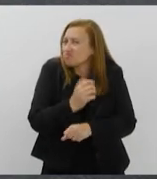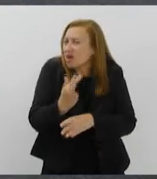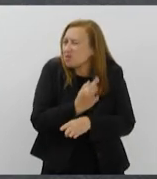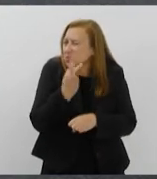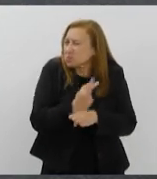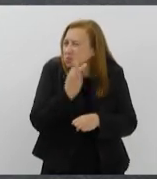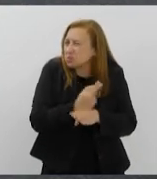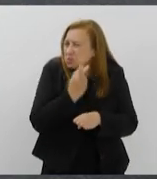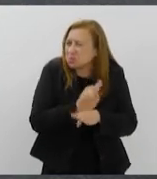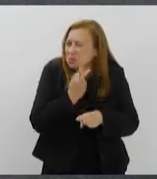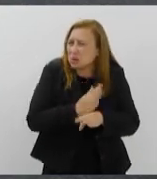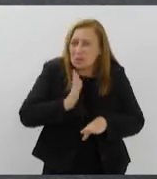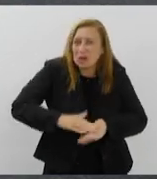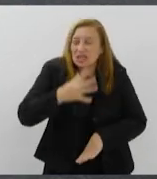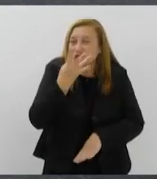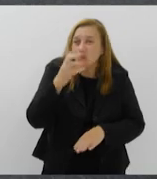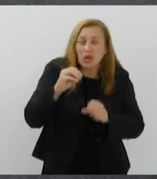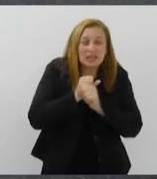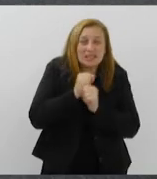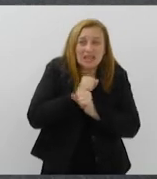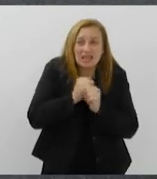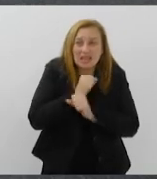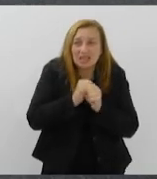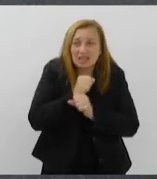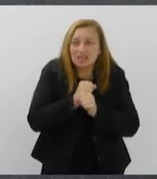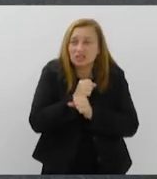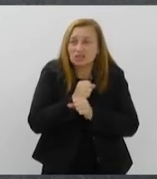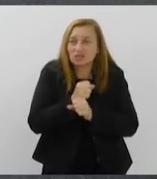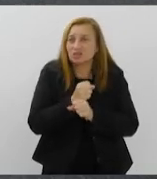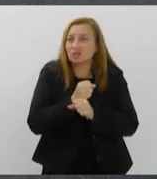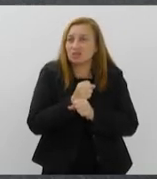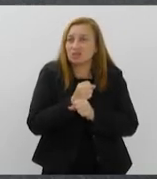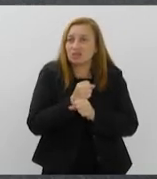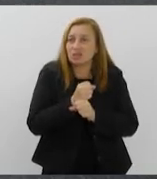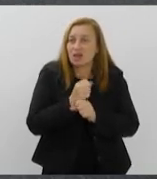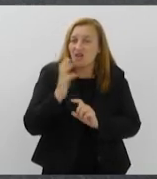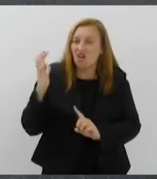mais de 40 anos aparelhando essa casa,